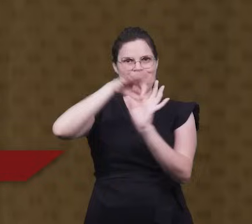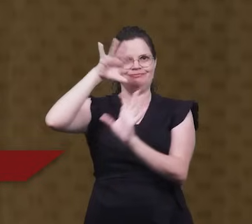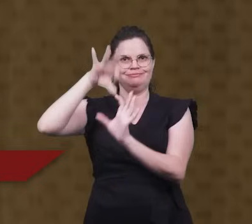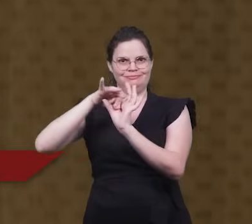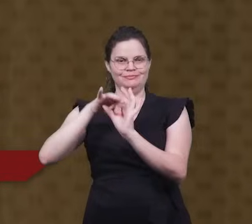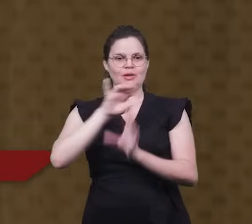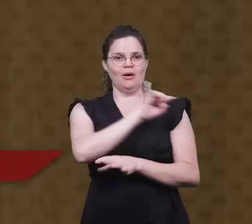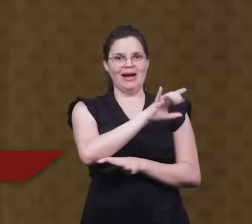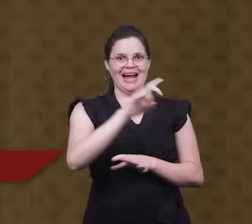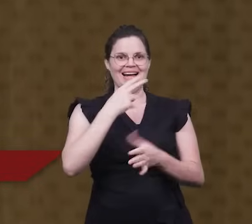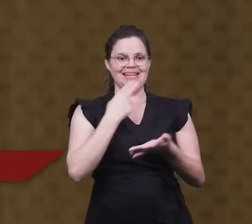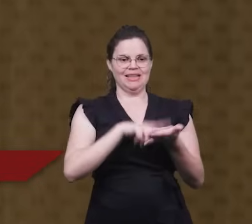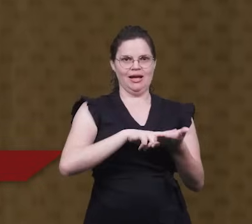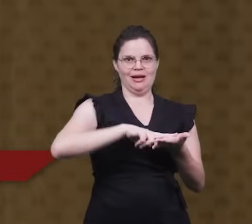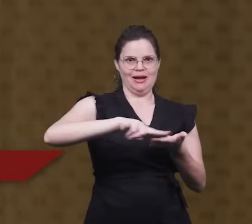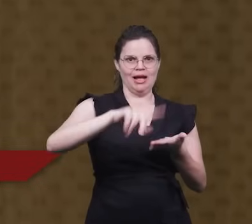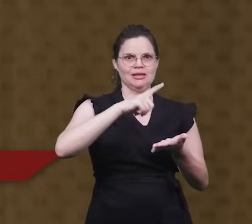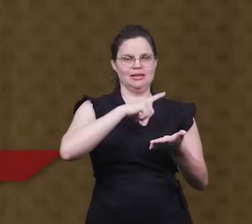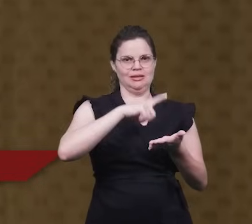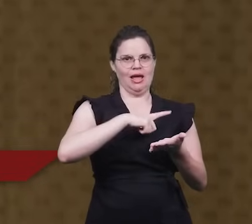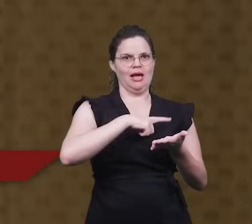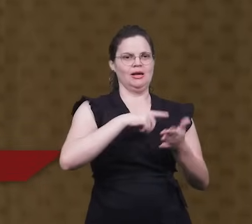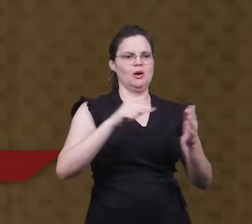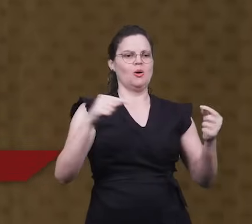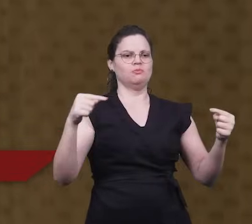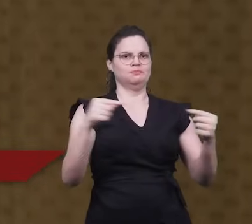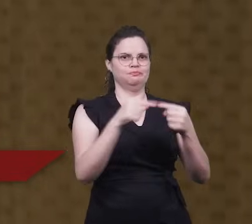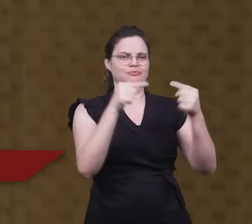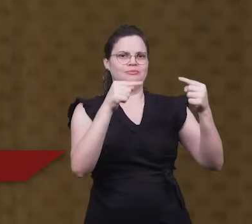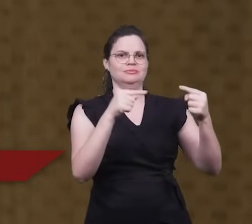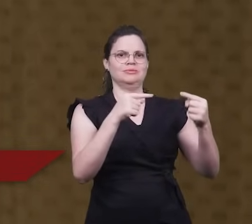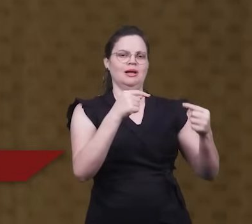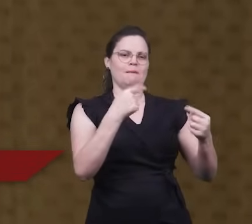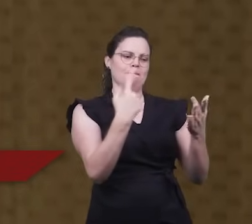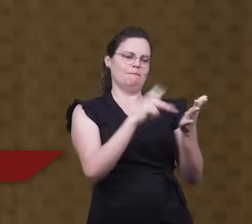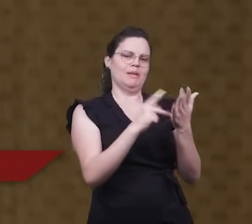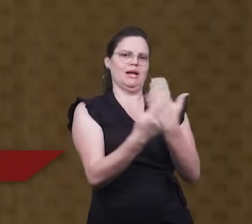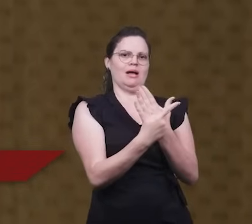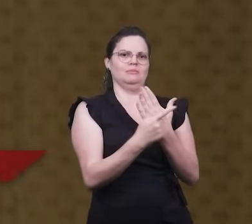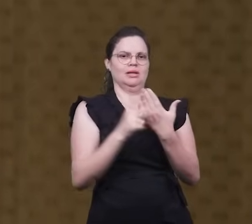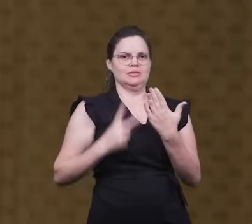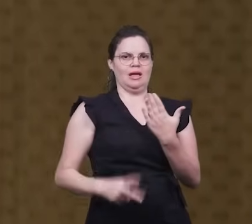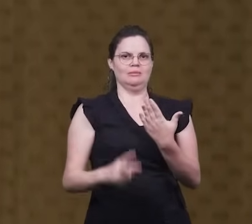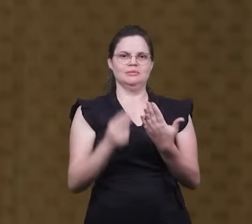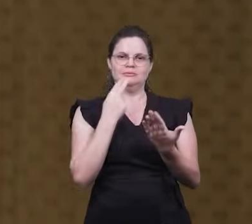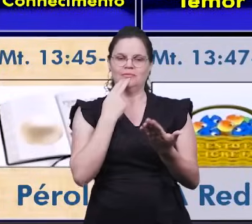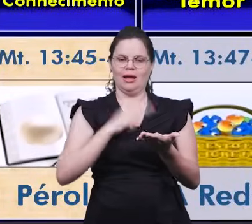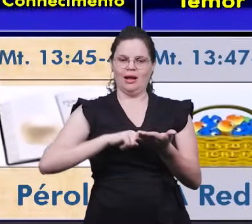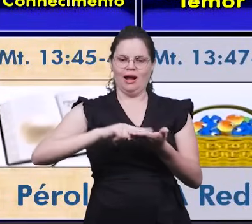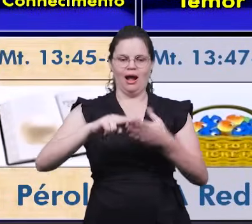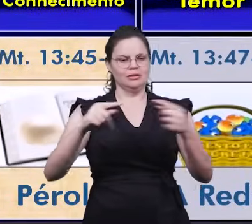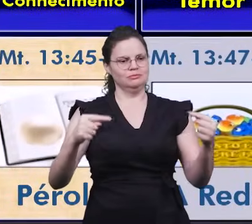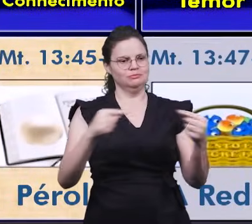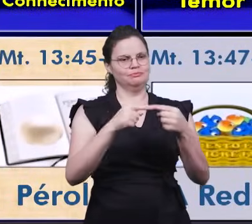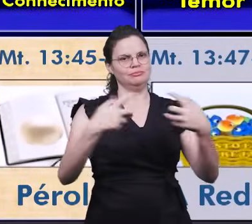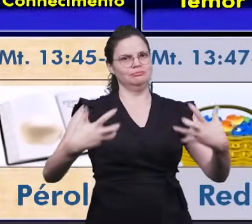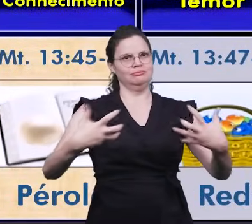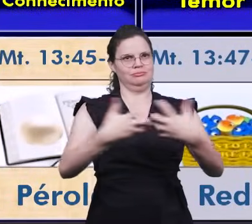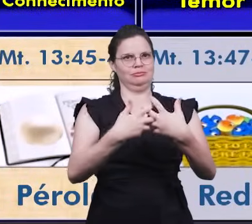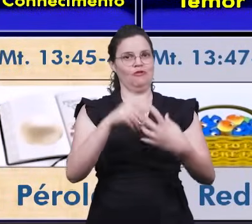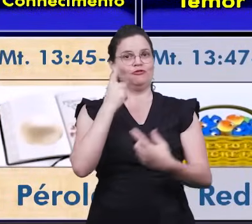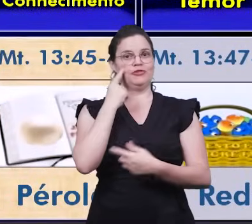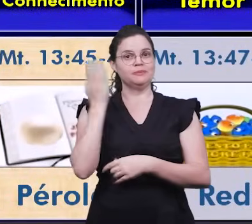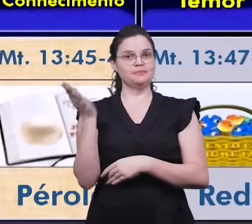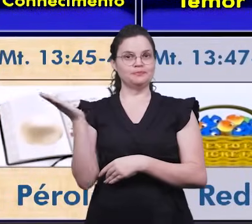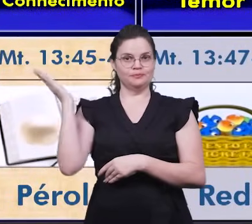escritas para as igrejas da Ásia, as 7 cartas do Apocalipse, com uma das parábolas, ou cada uma das parábolas que o Senhor